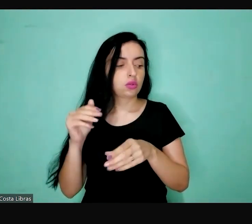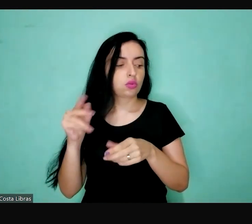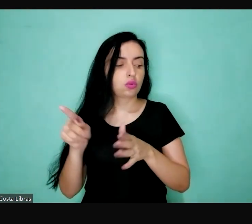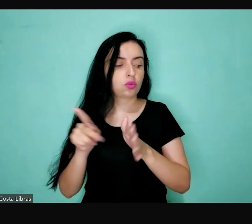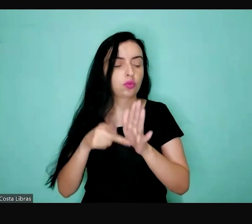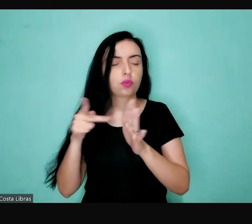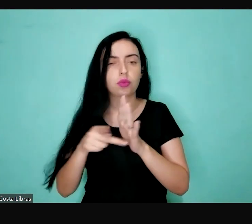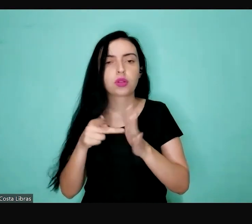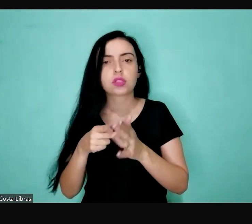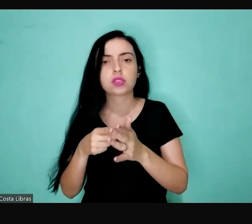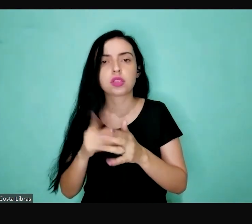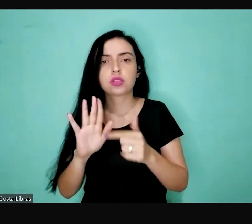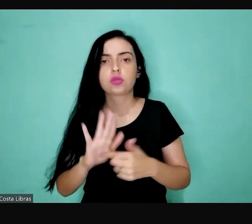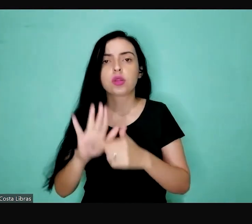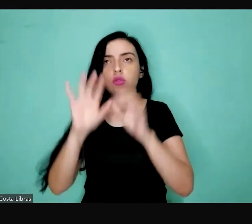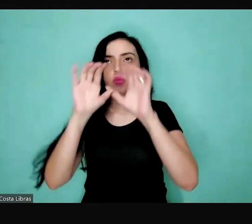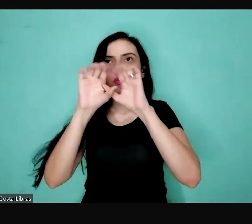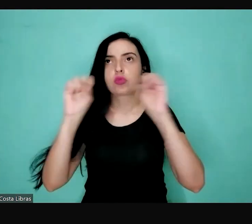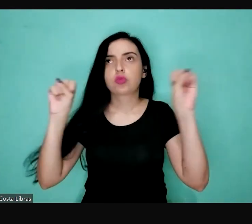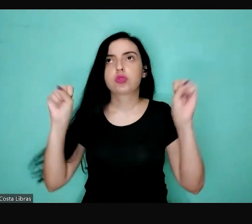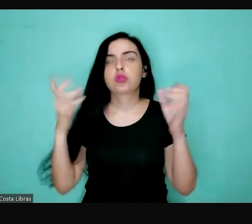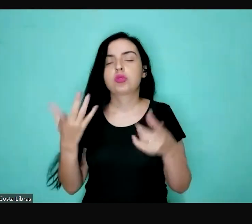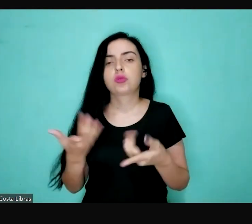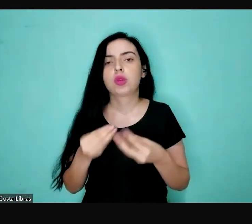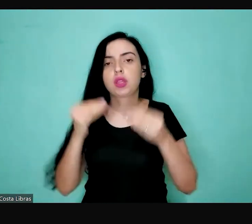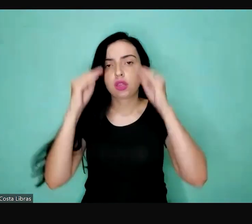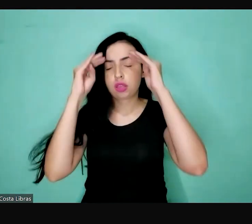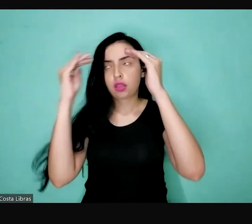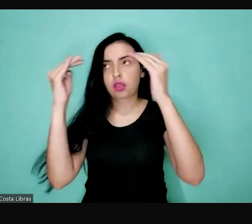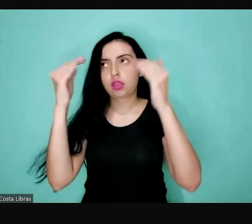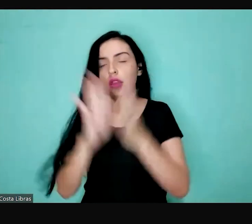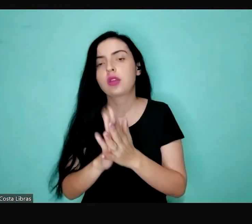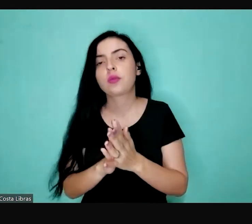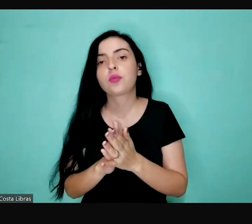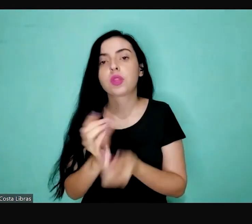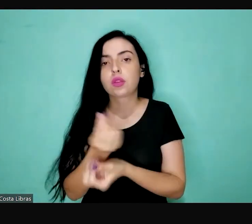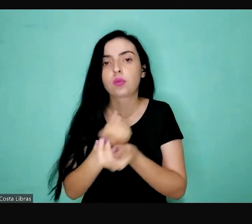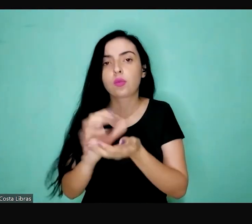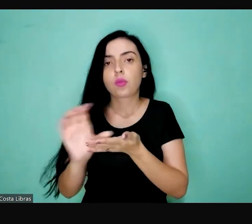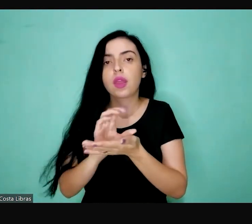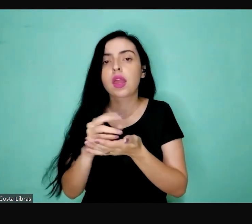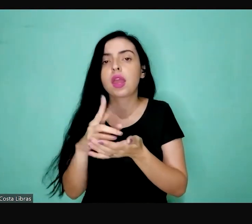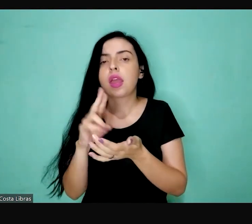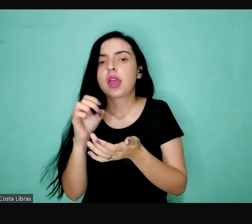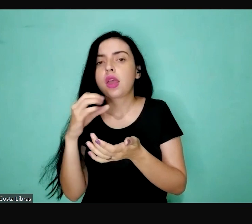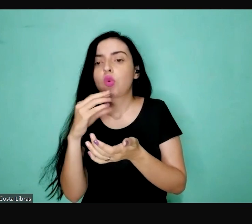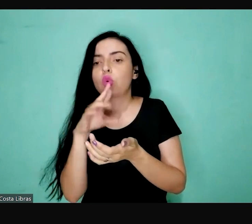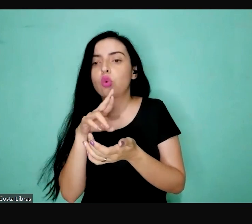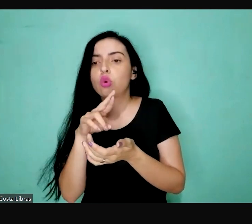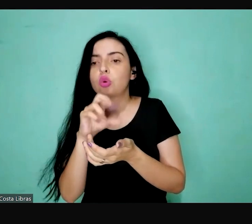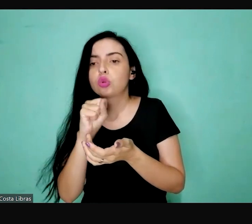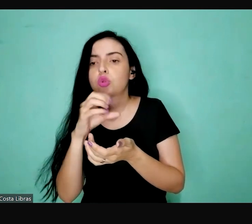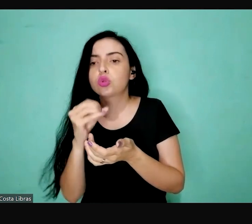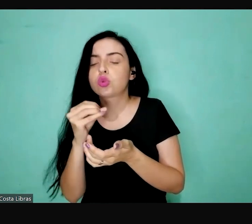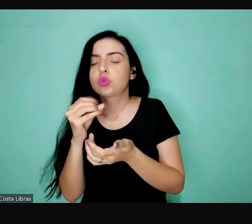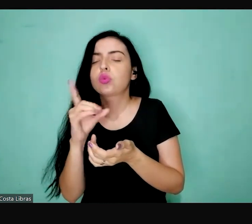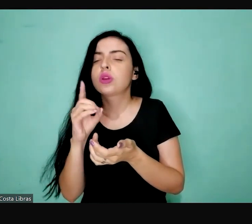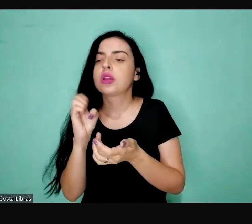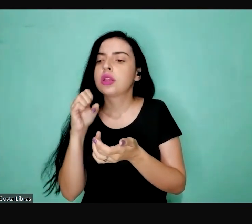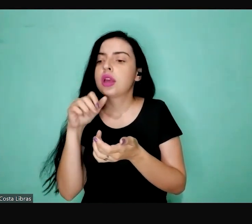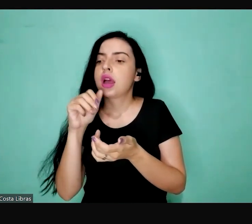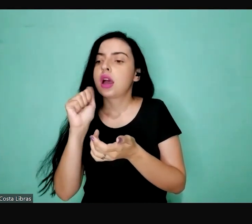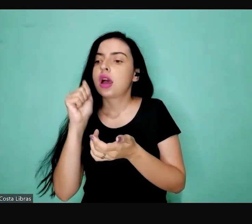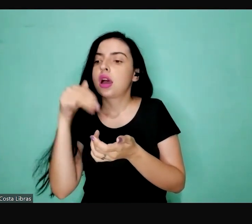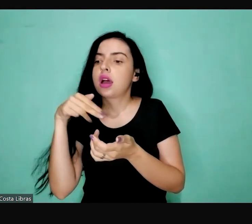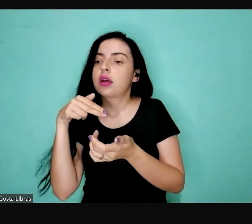o Tribunal Constitucional, que é o recurso de amparo. O recurso de amparo é